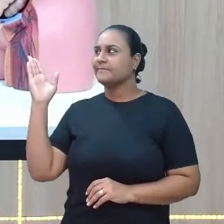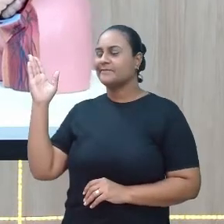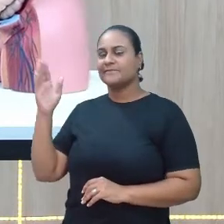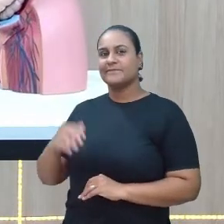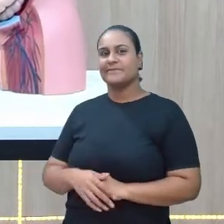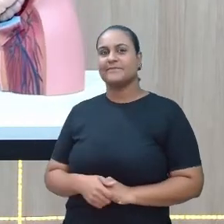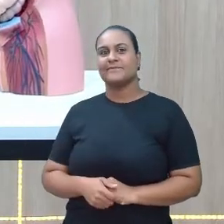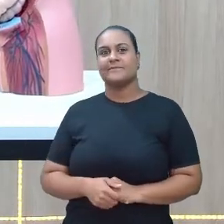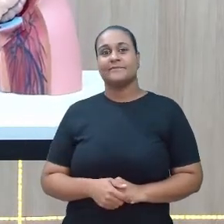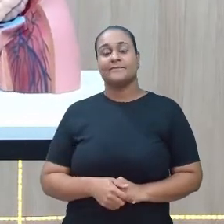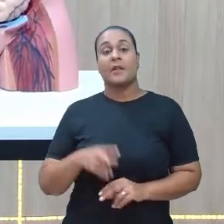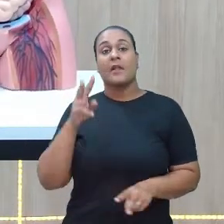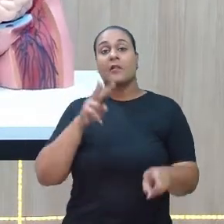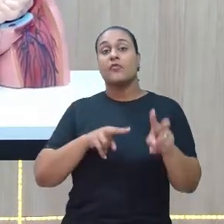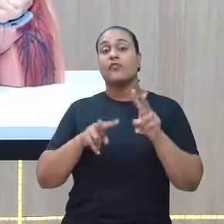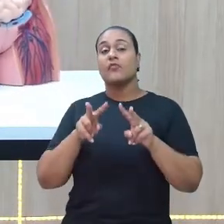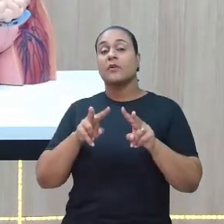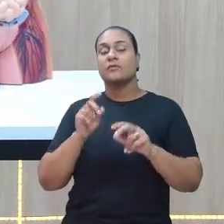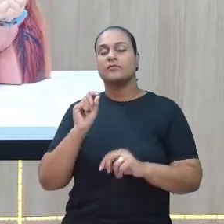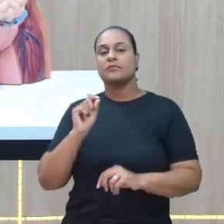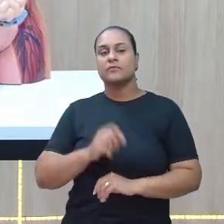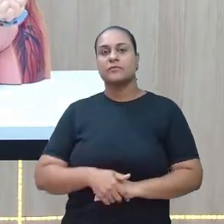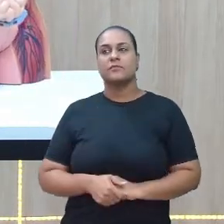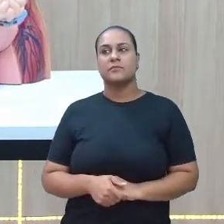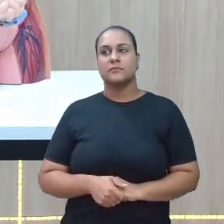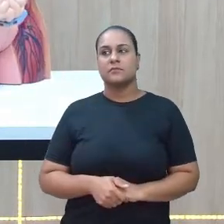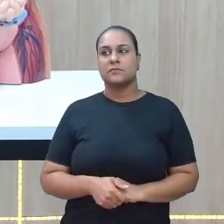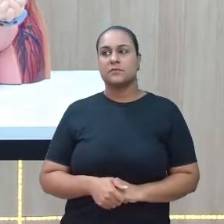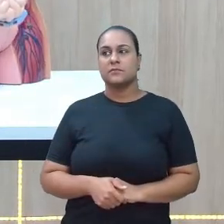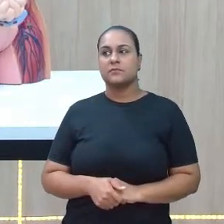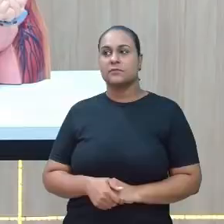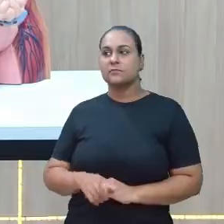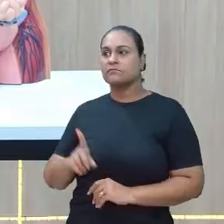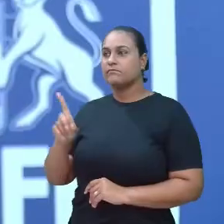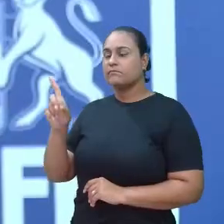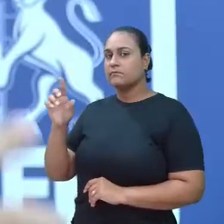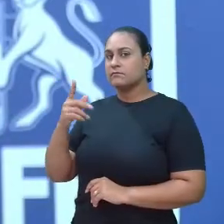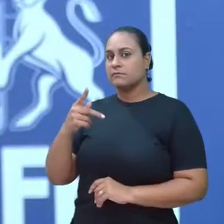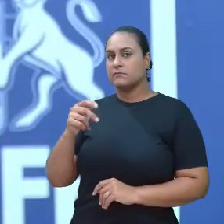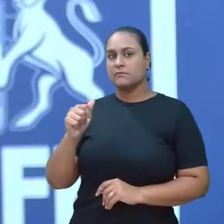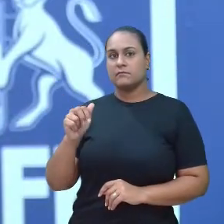nós estamos vendo as parótidas.